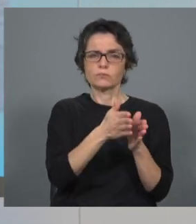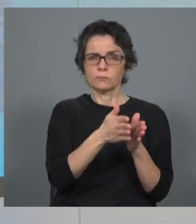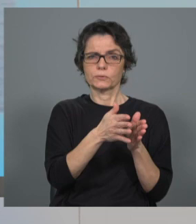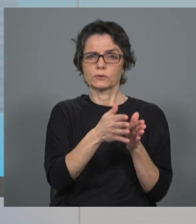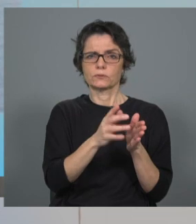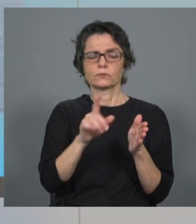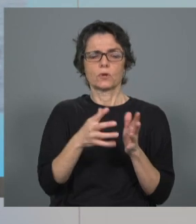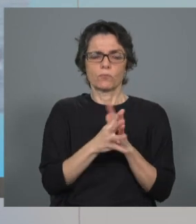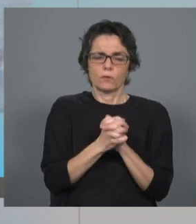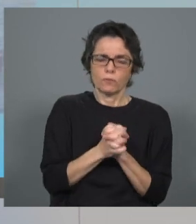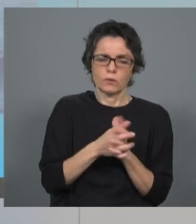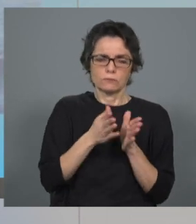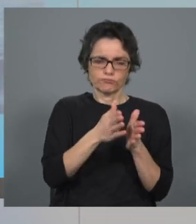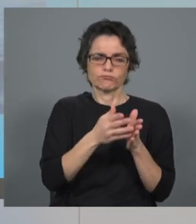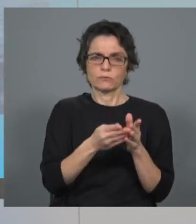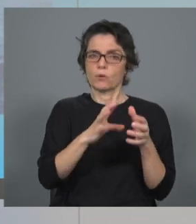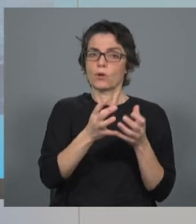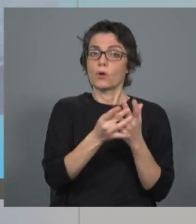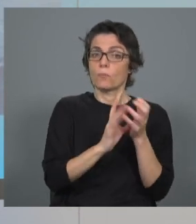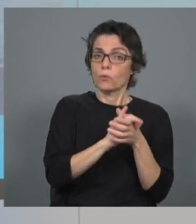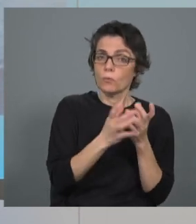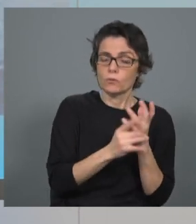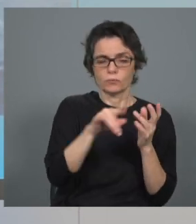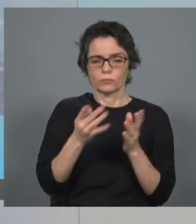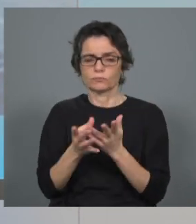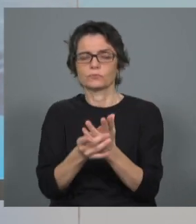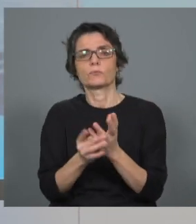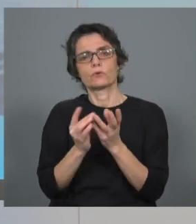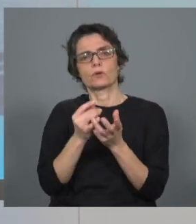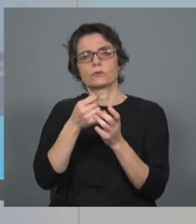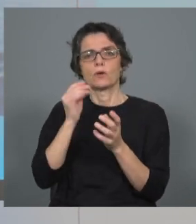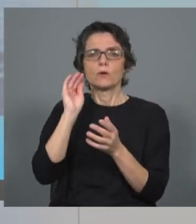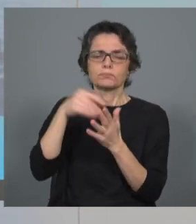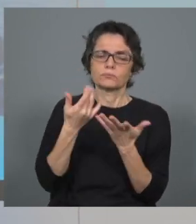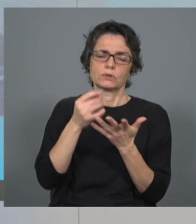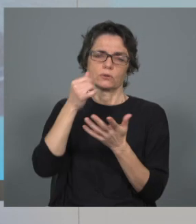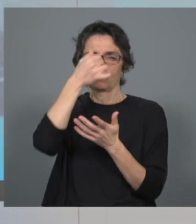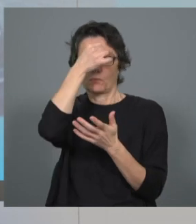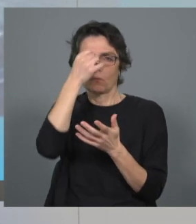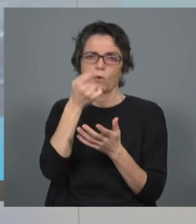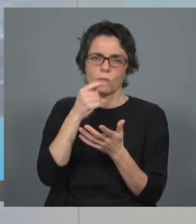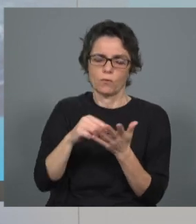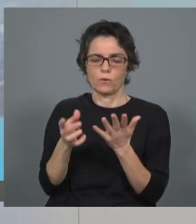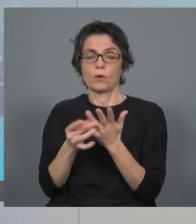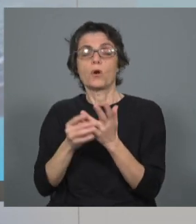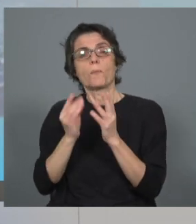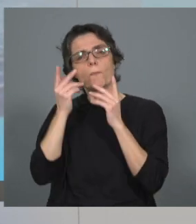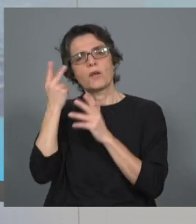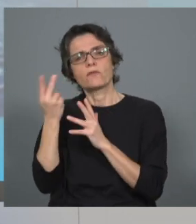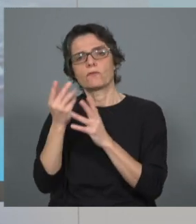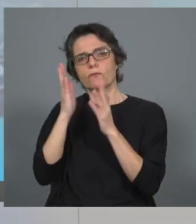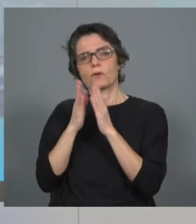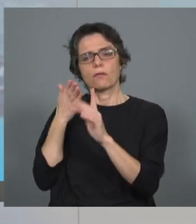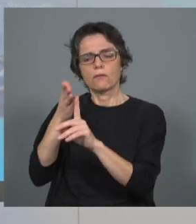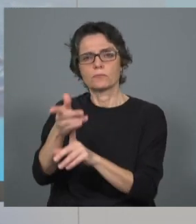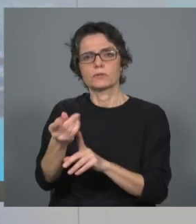O rezar pelo matrimónio, o rezar pelos leigos consagrados, o rezar pela vida missionária, o rezar pela vida consagrada